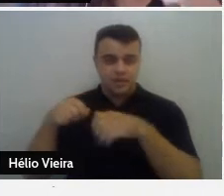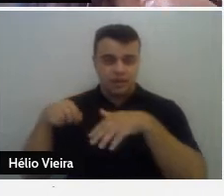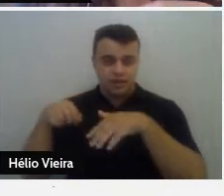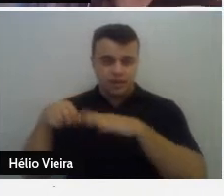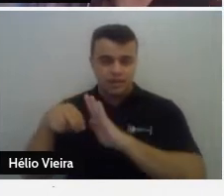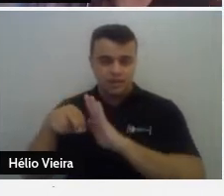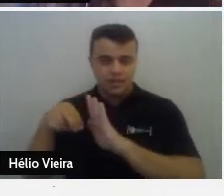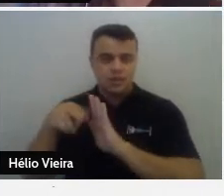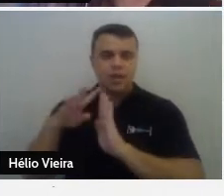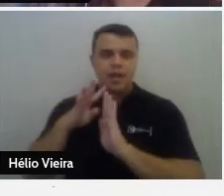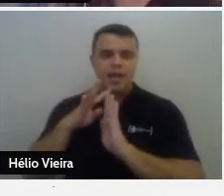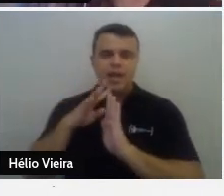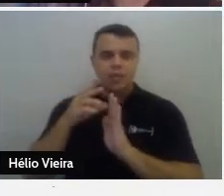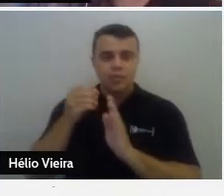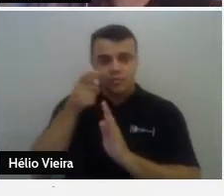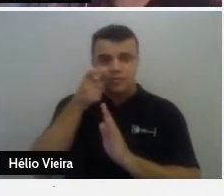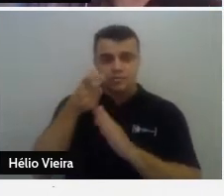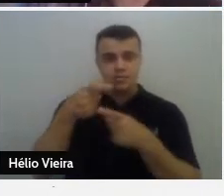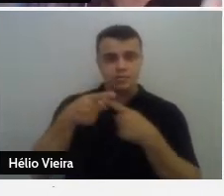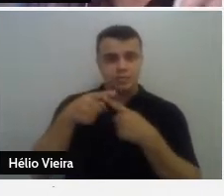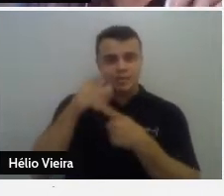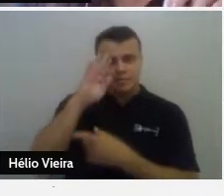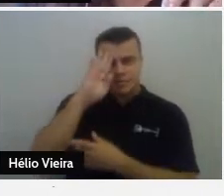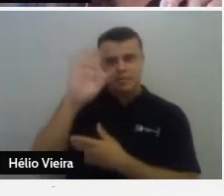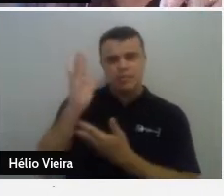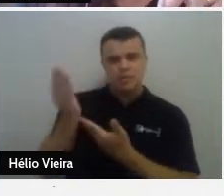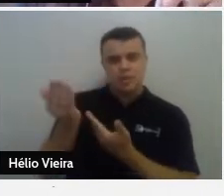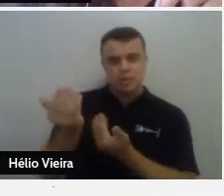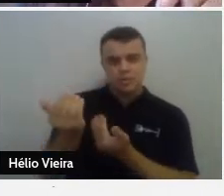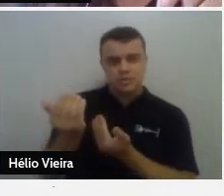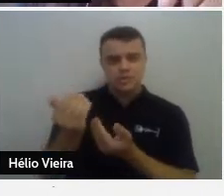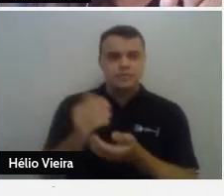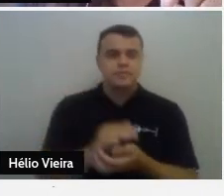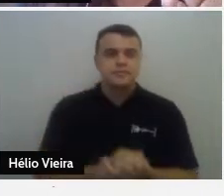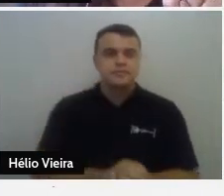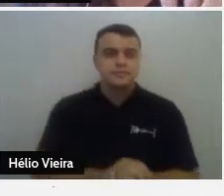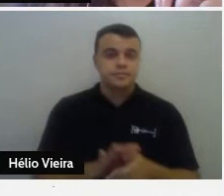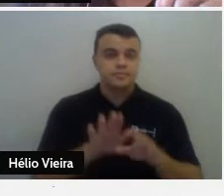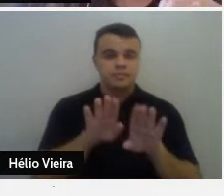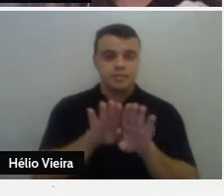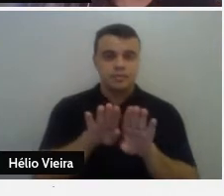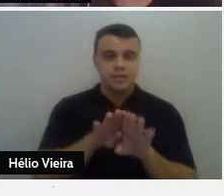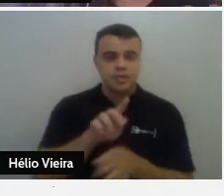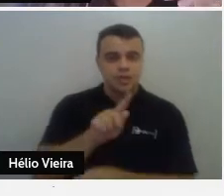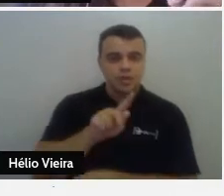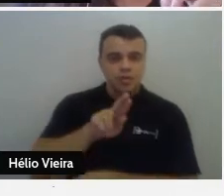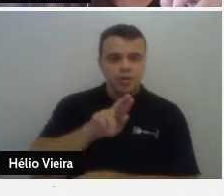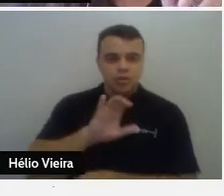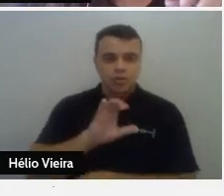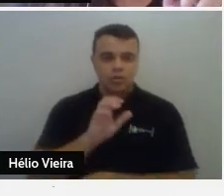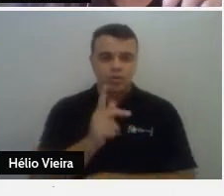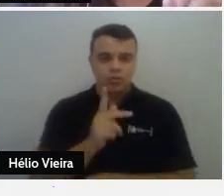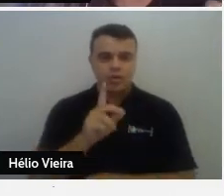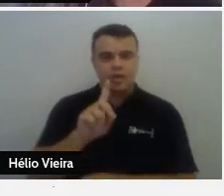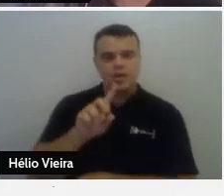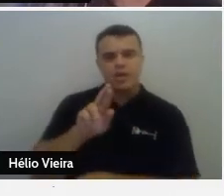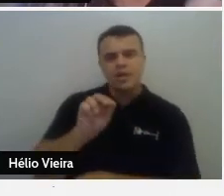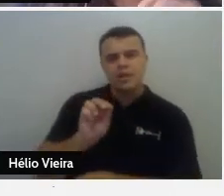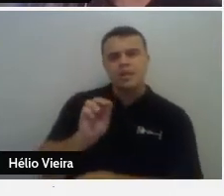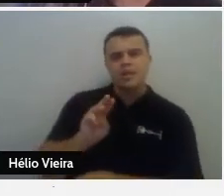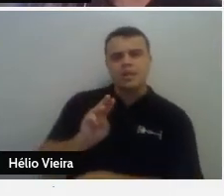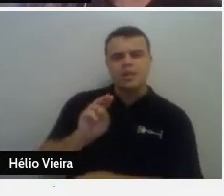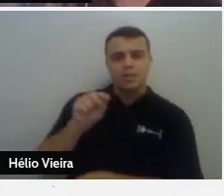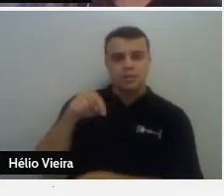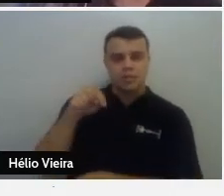que interessa muito, principalmente os adolescentes. E esse Quick Dry, que é também uma